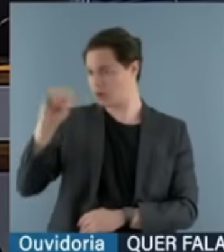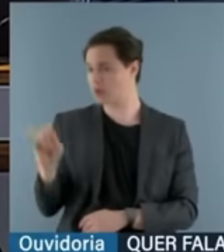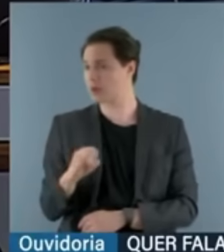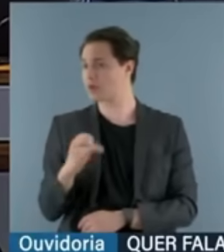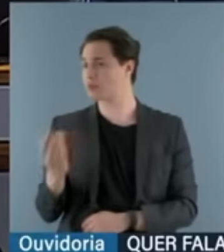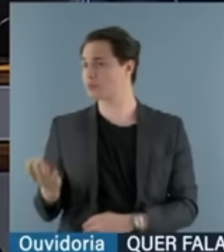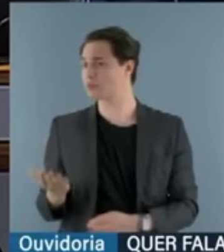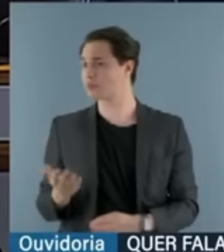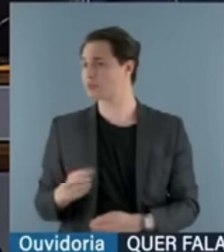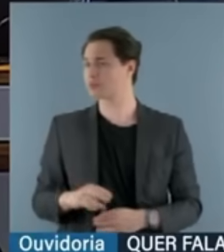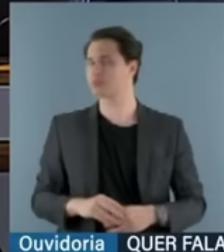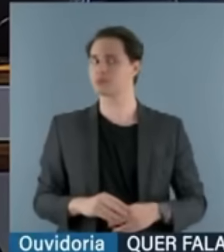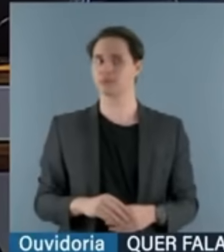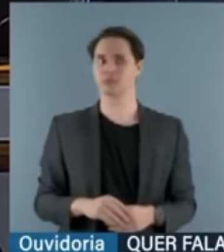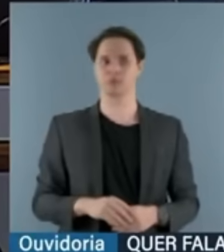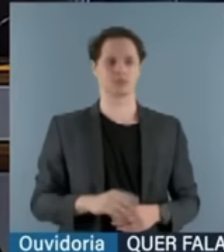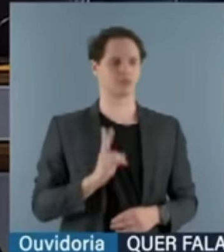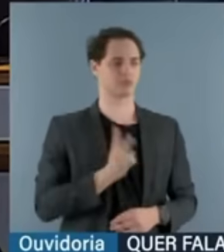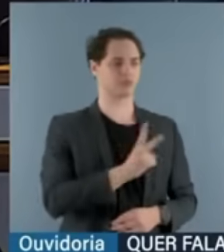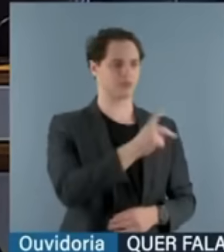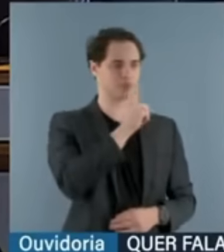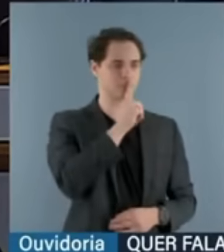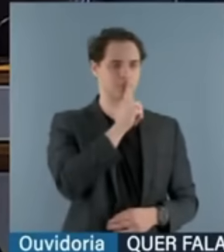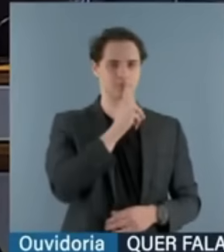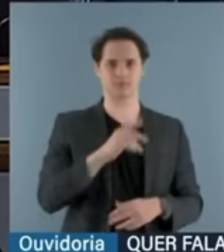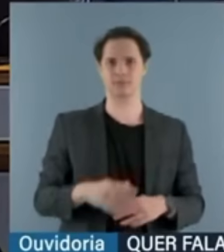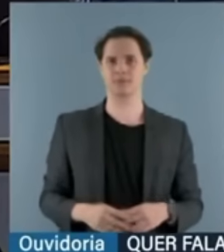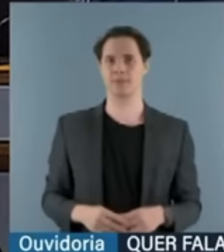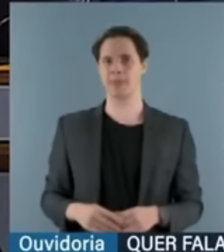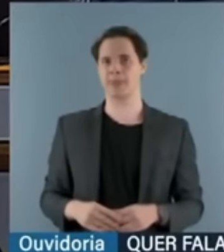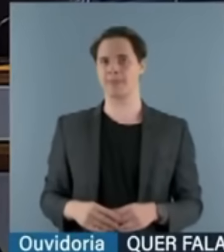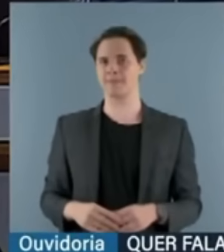janeiro? Excelência, vou permanecer em silêncio.